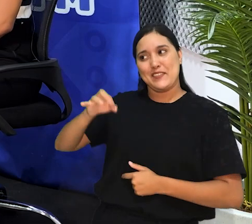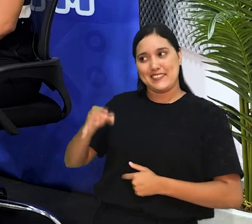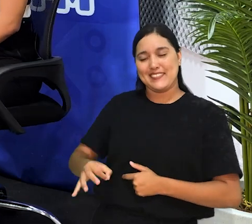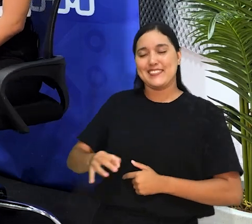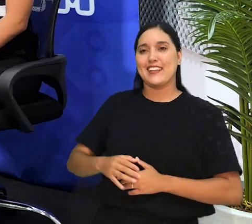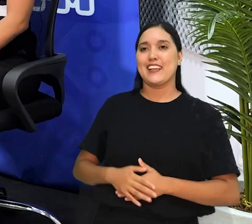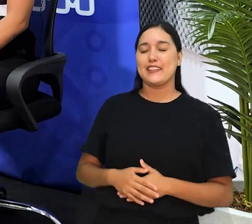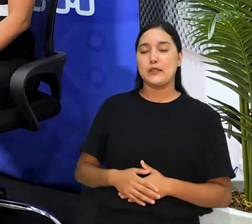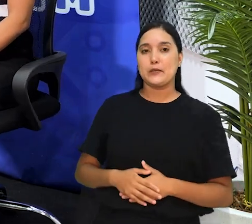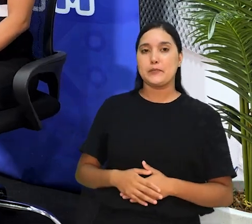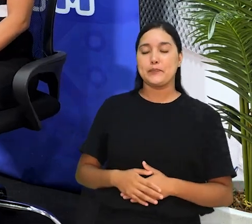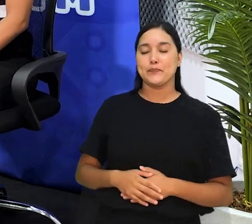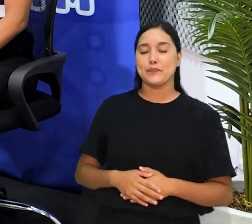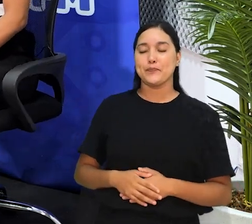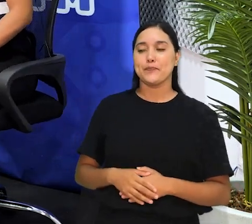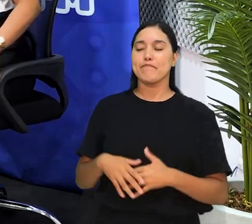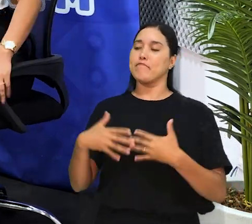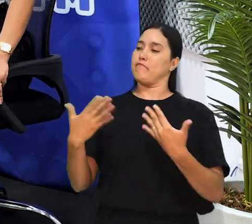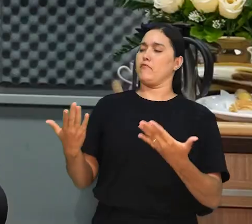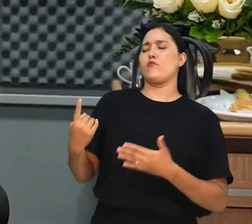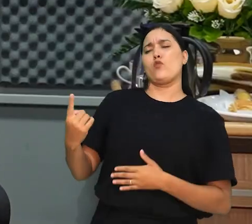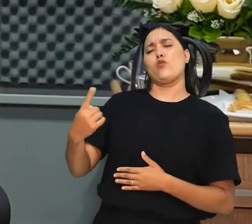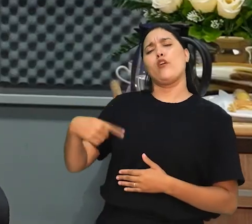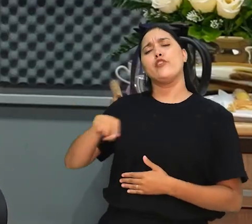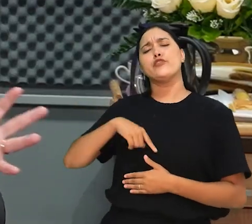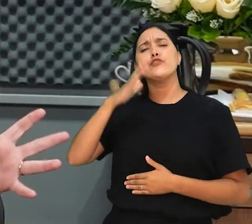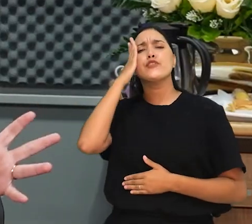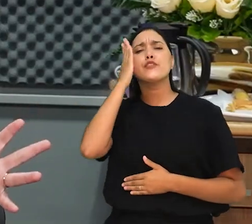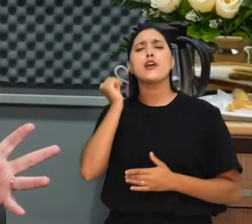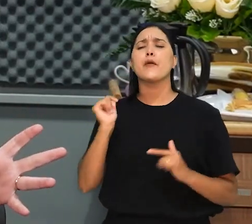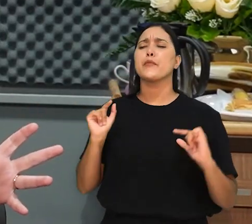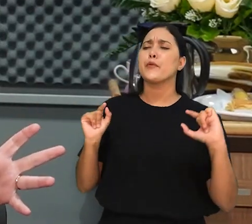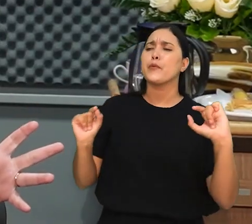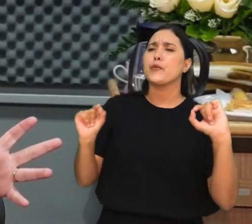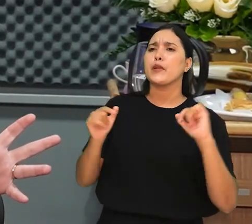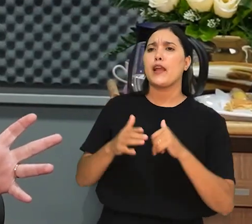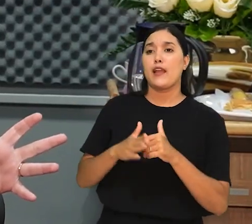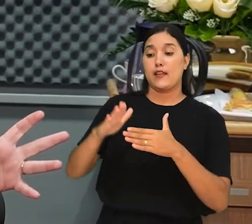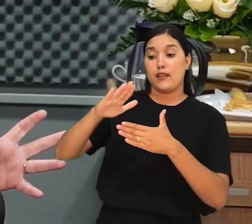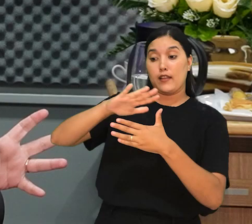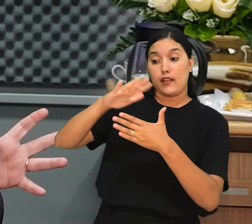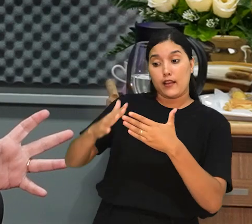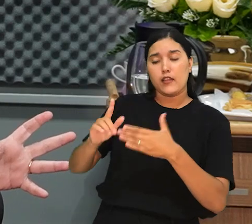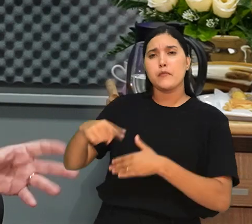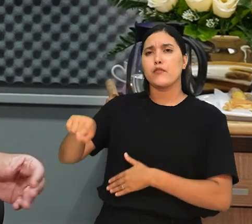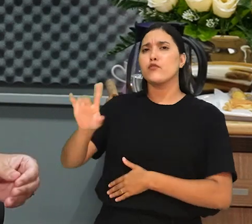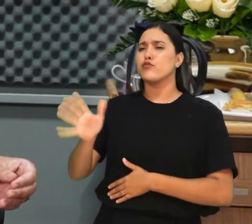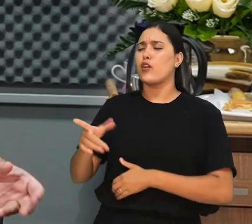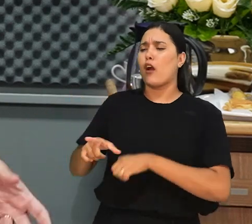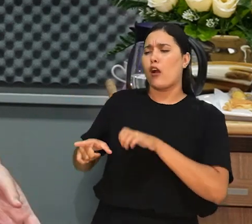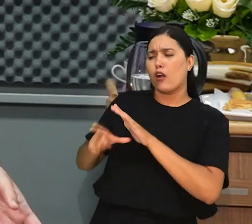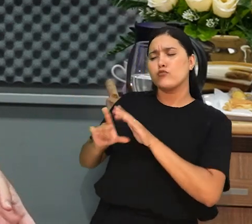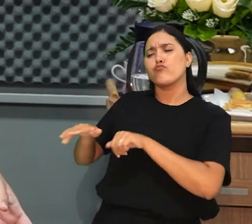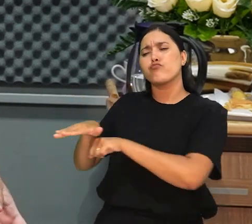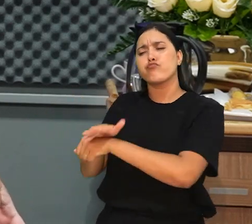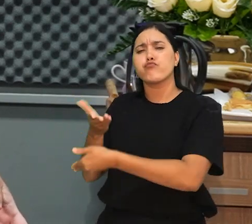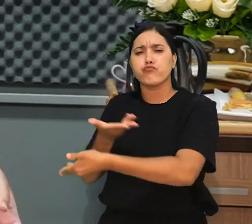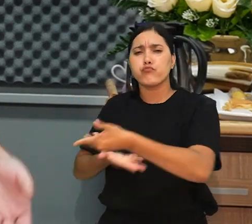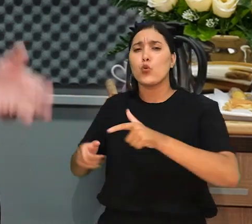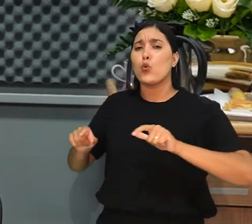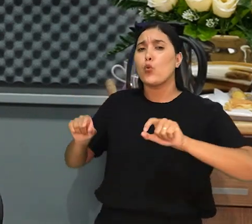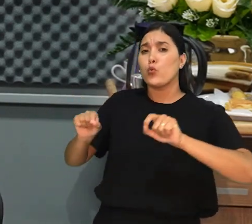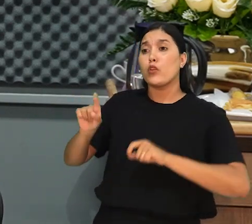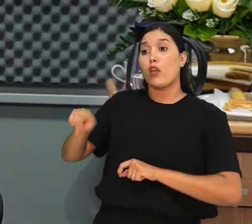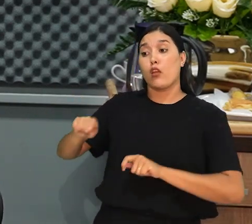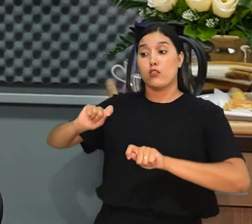não. Bom, assim, a gente sabe que a Libras, como a gente já conversou